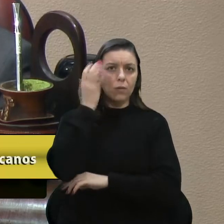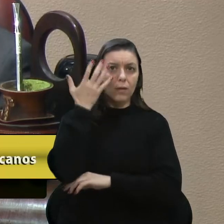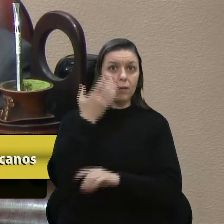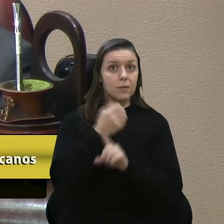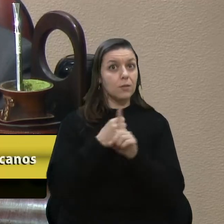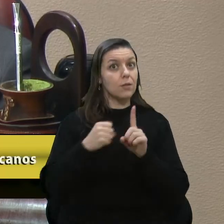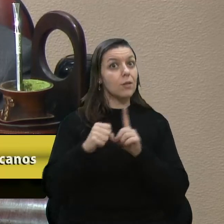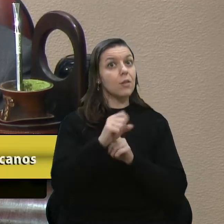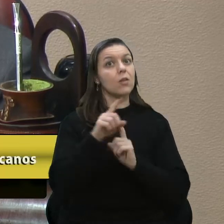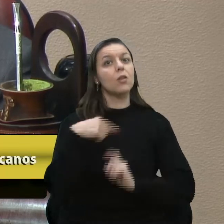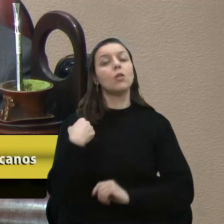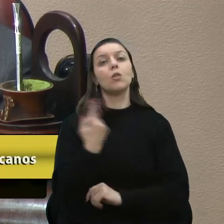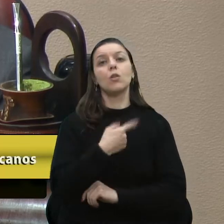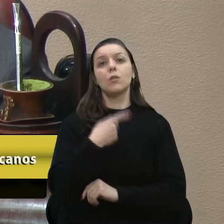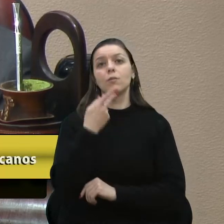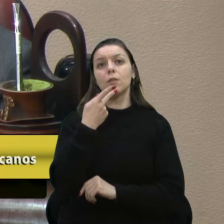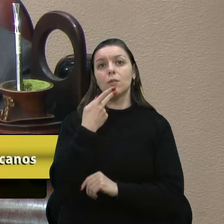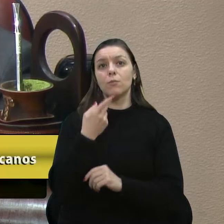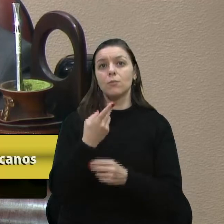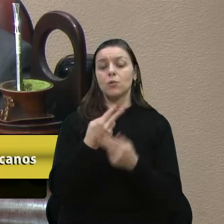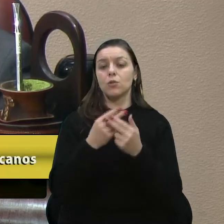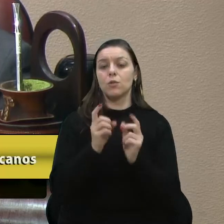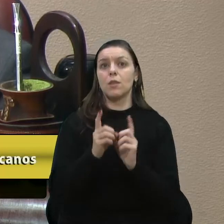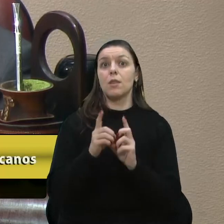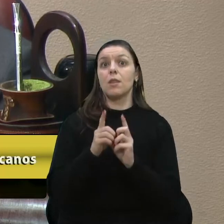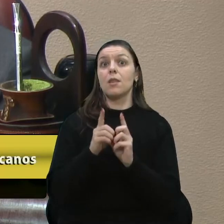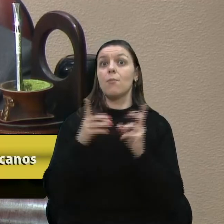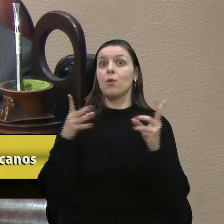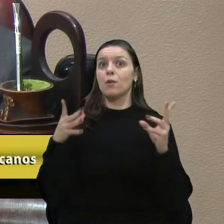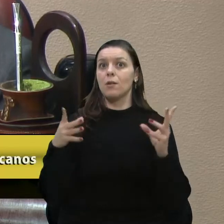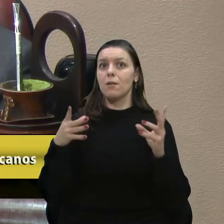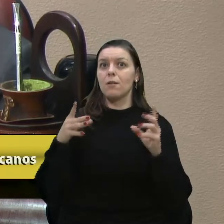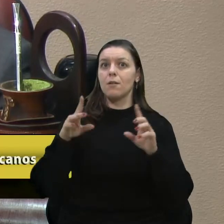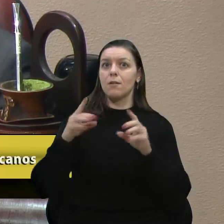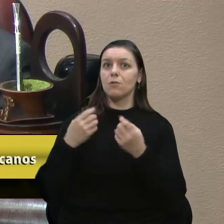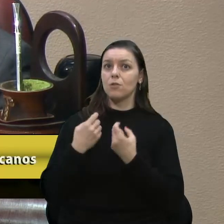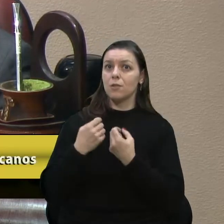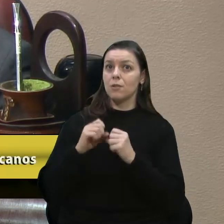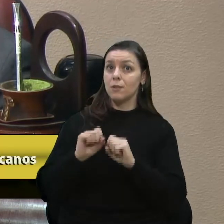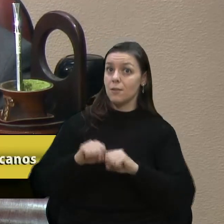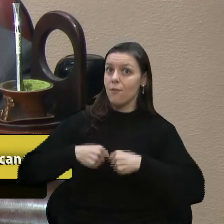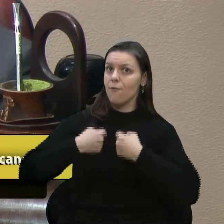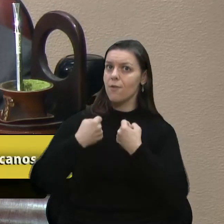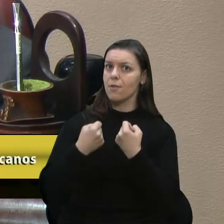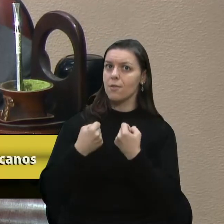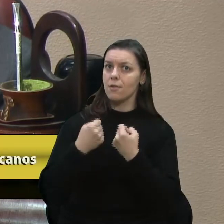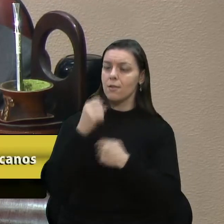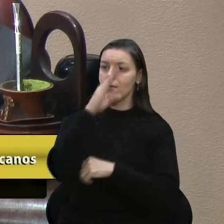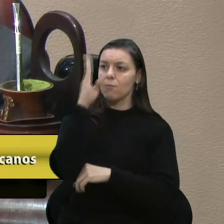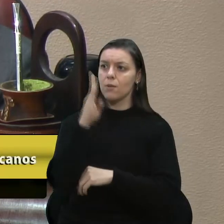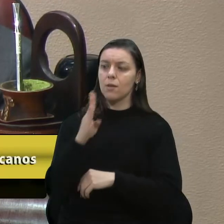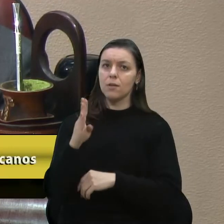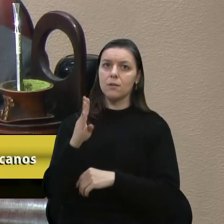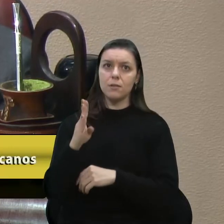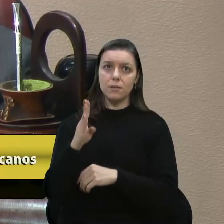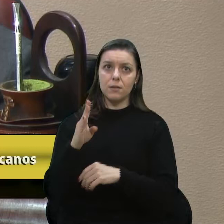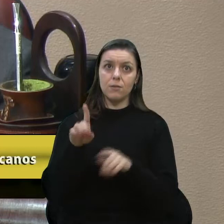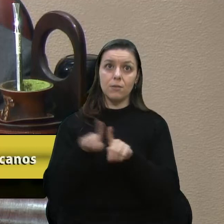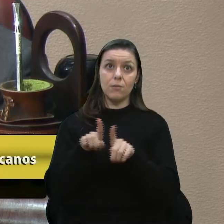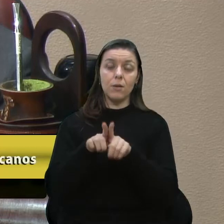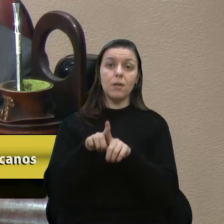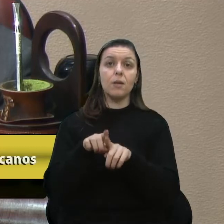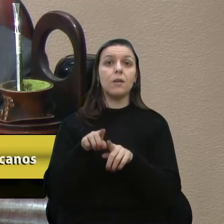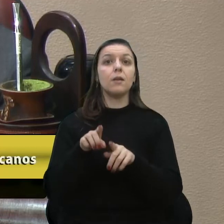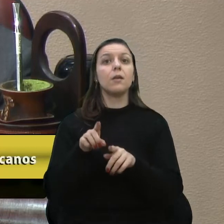de democracia, falamos muito de defender o Brasil, falamos muito de defender a Constituição. Então, por que